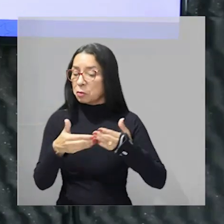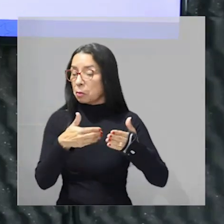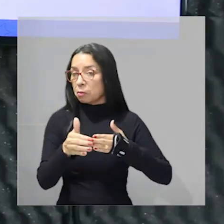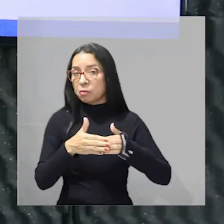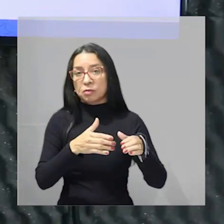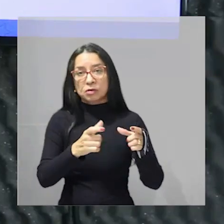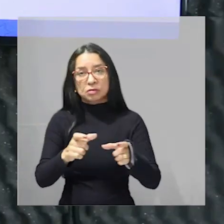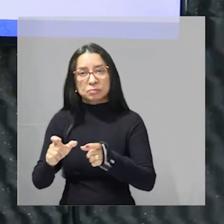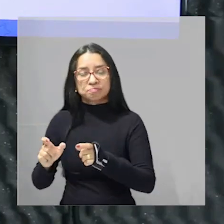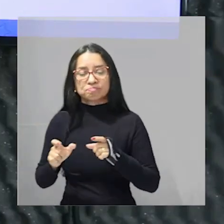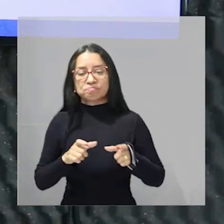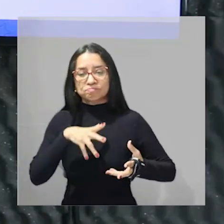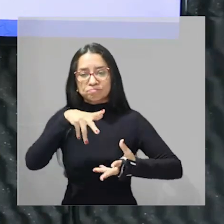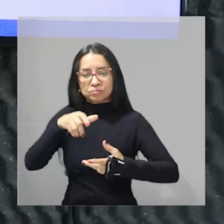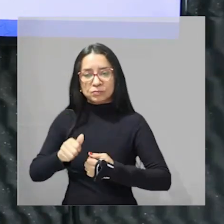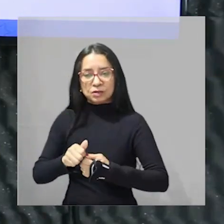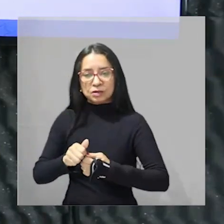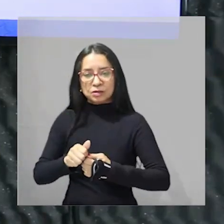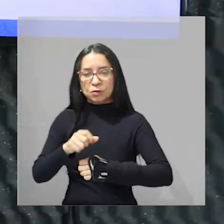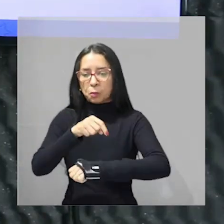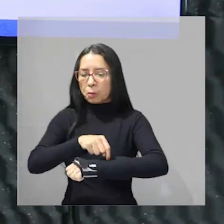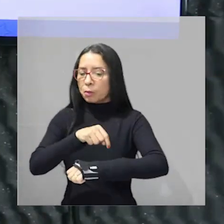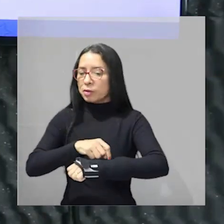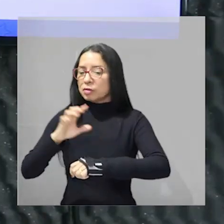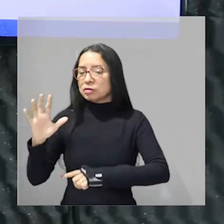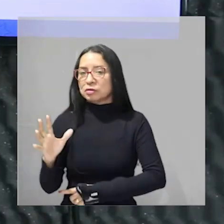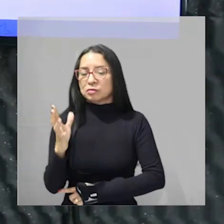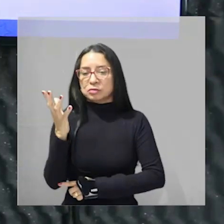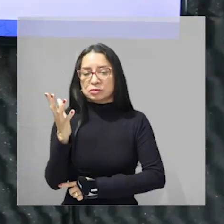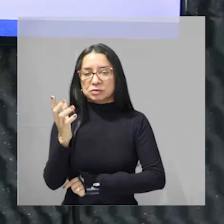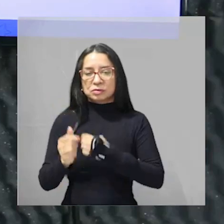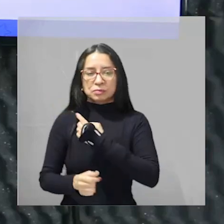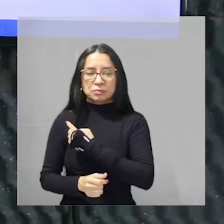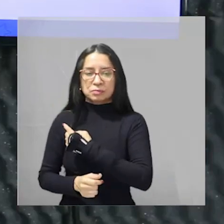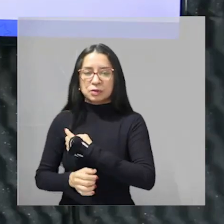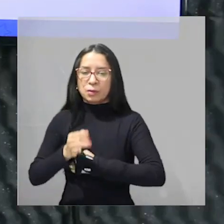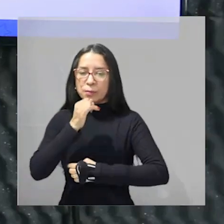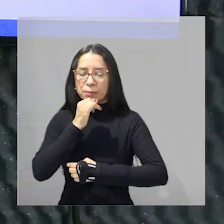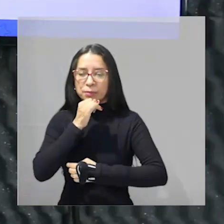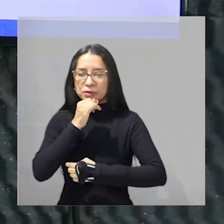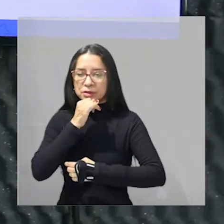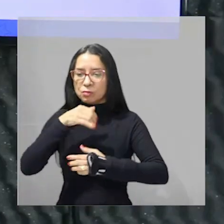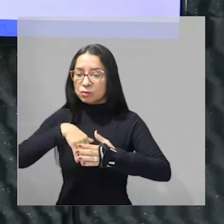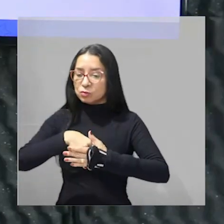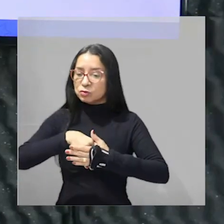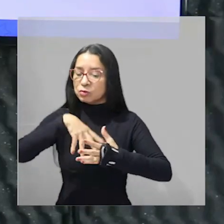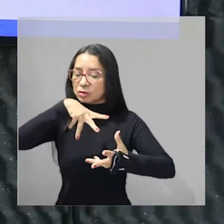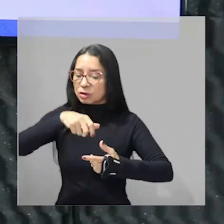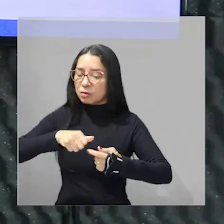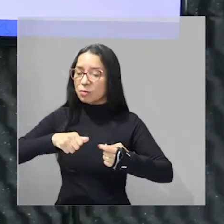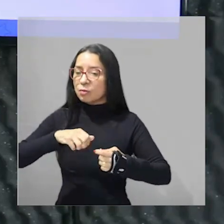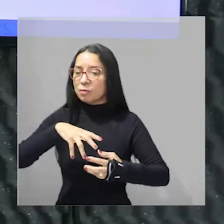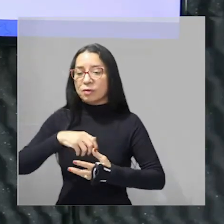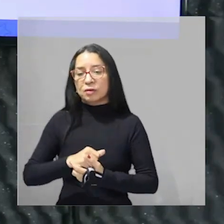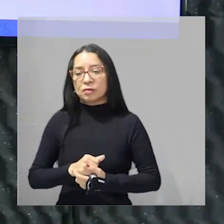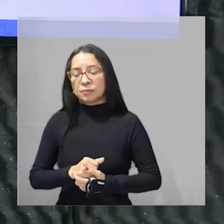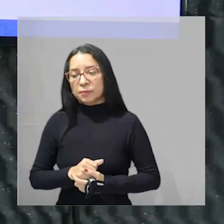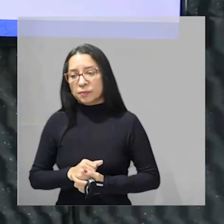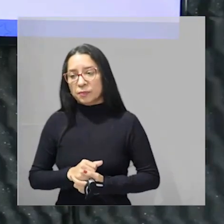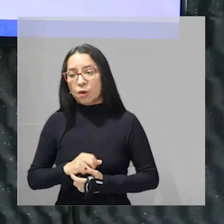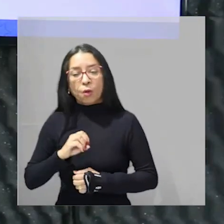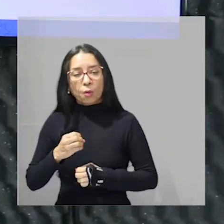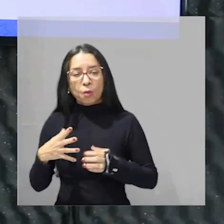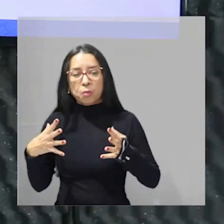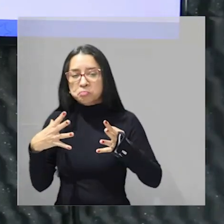em que estão ocorrendo. Seja uma corrida de Fórmula 1, seja um jogo da Copa do Mundo ou conflitos no Oriente Médio.